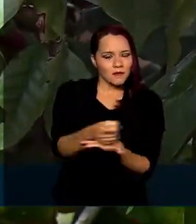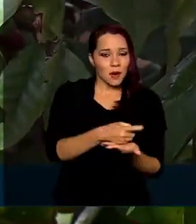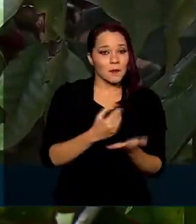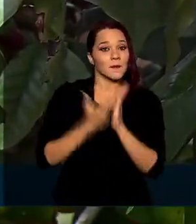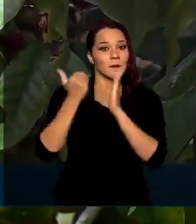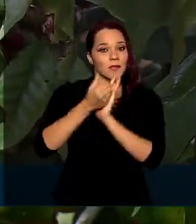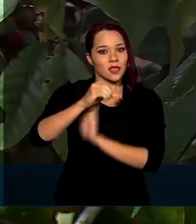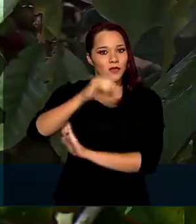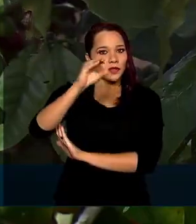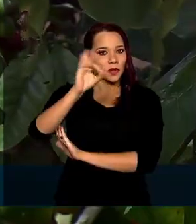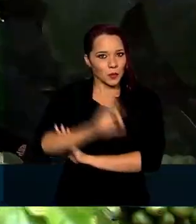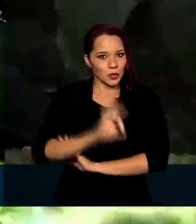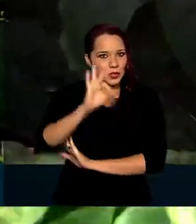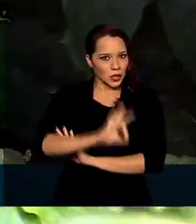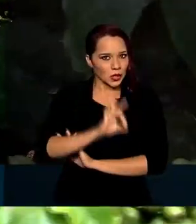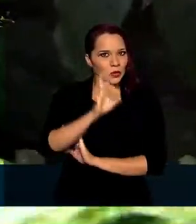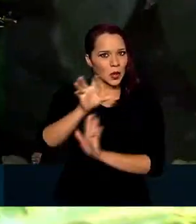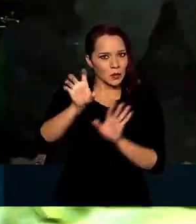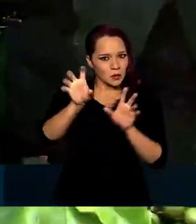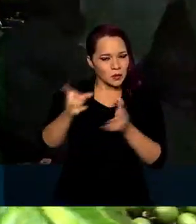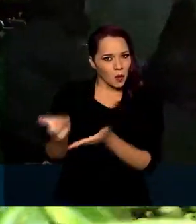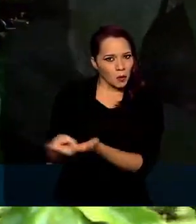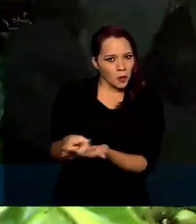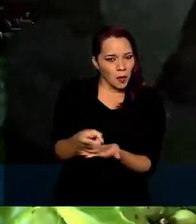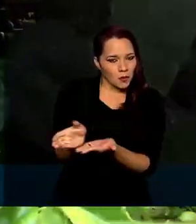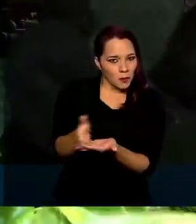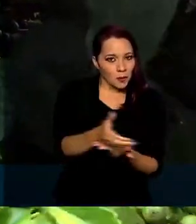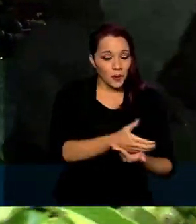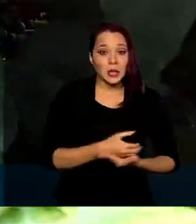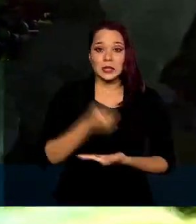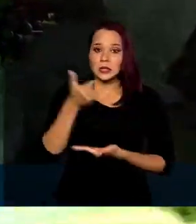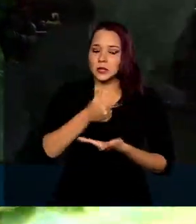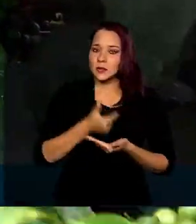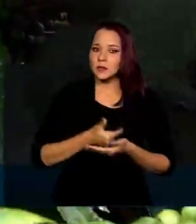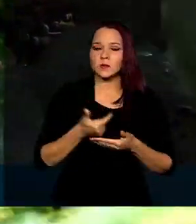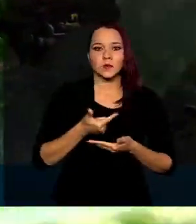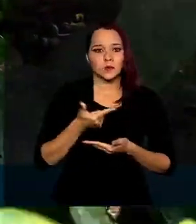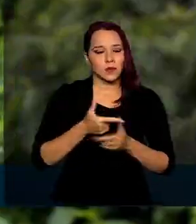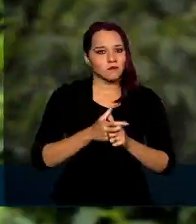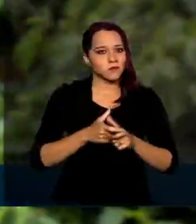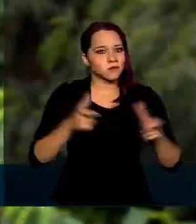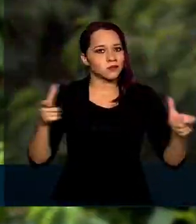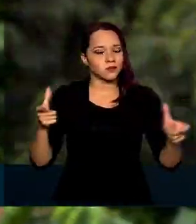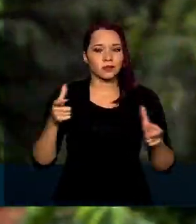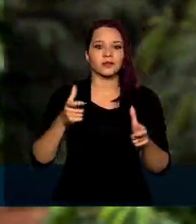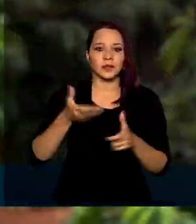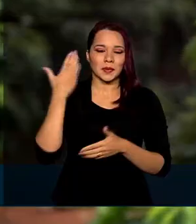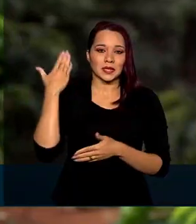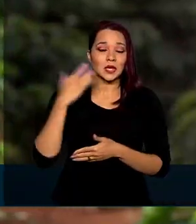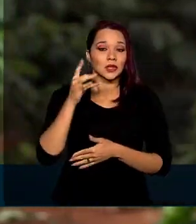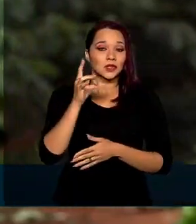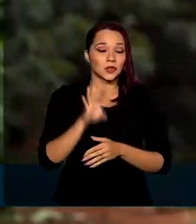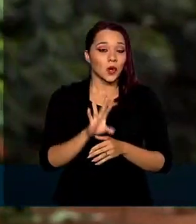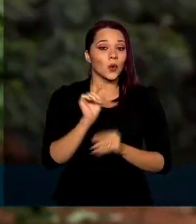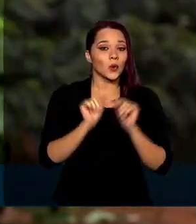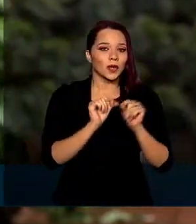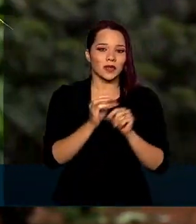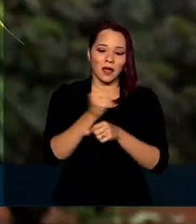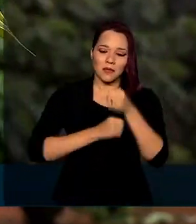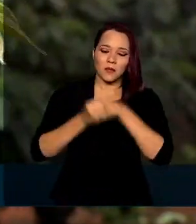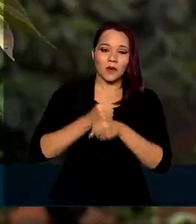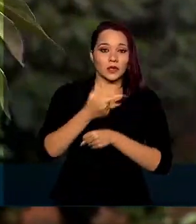90% da produção já acolhida, será a segunda maior de todos os tempos, atrás apenas da de